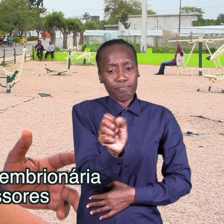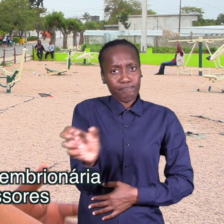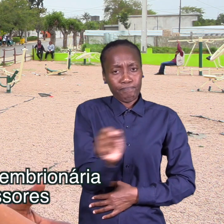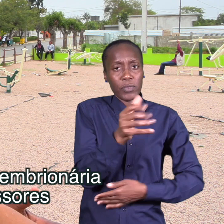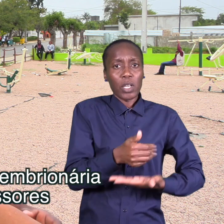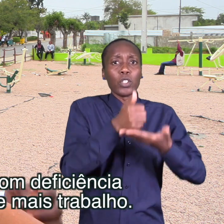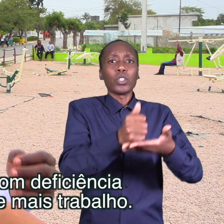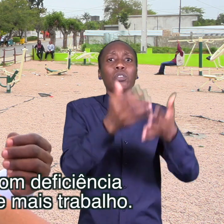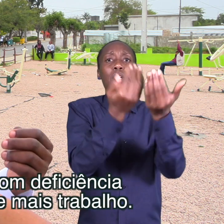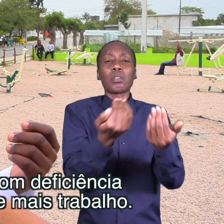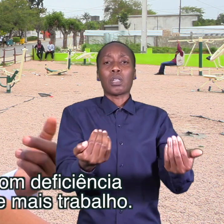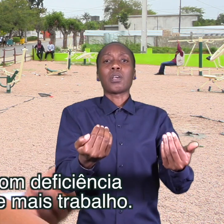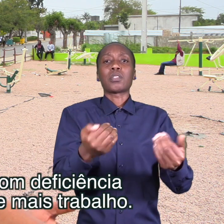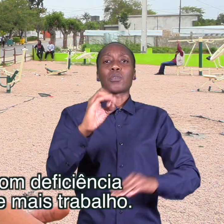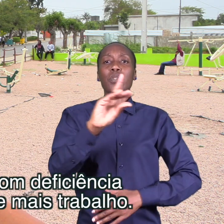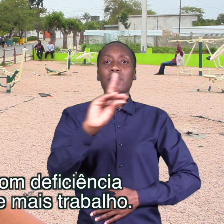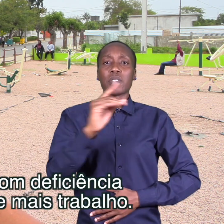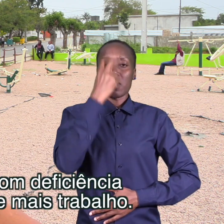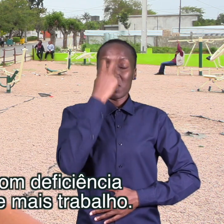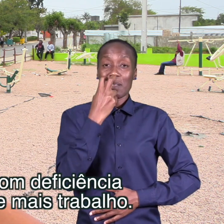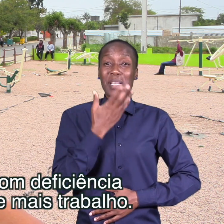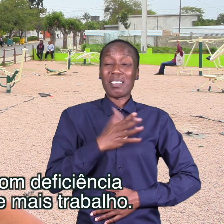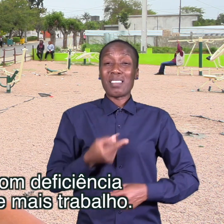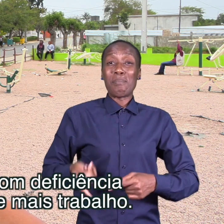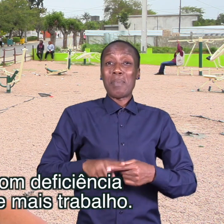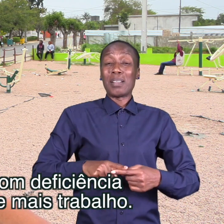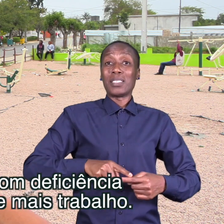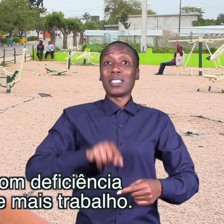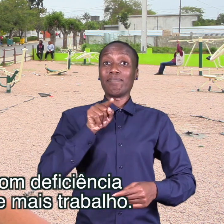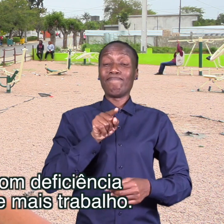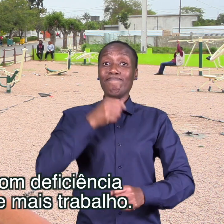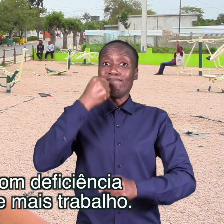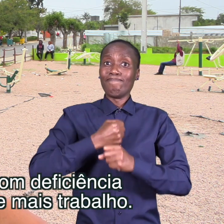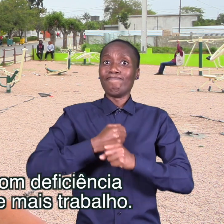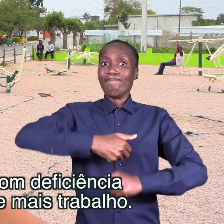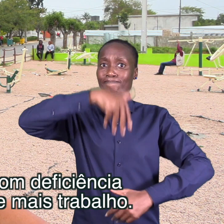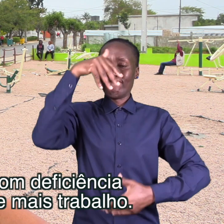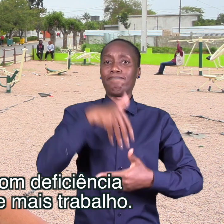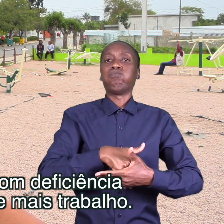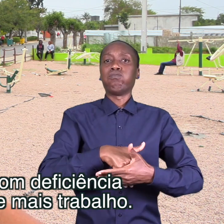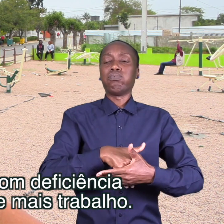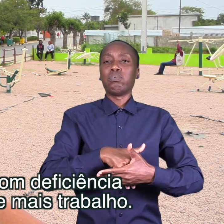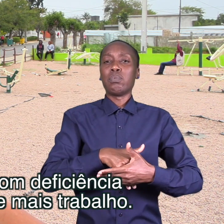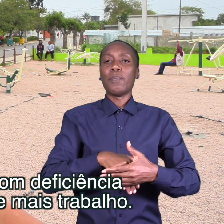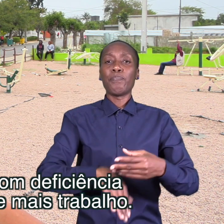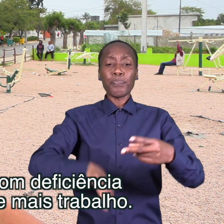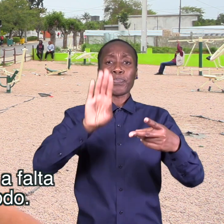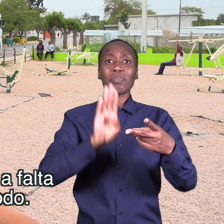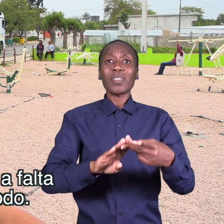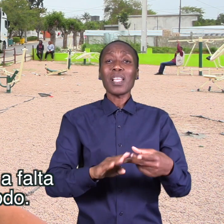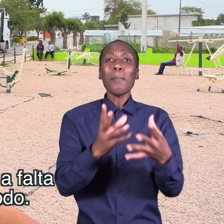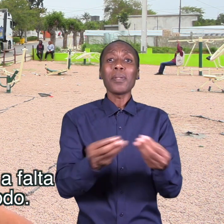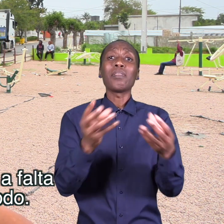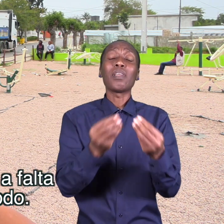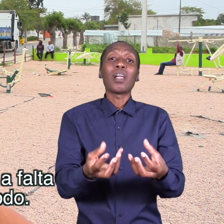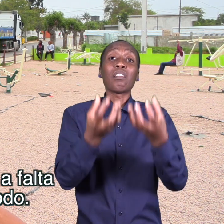de professores que sejam capazes de atender crianças com deficiência visual, mas ainda precisamos de mais trabalho. Em